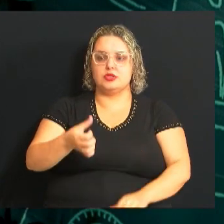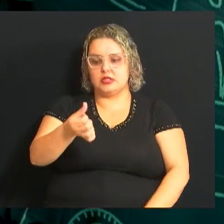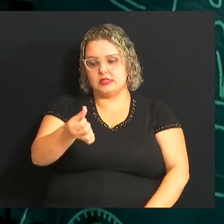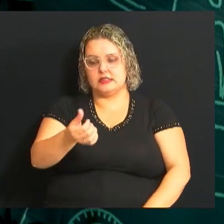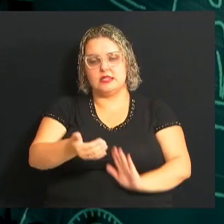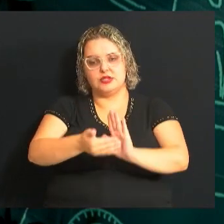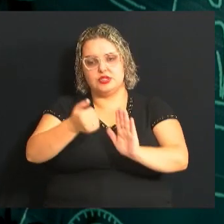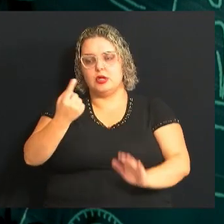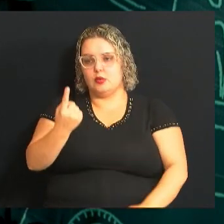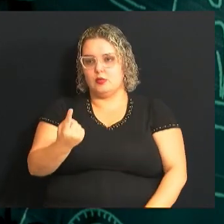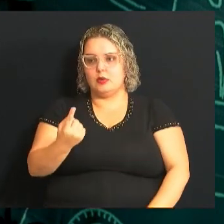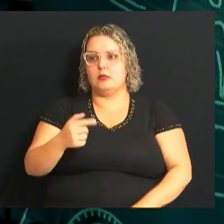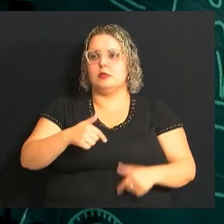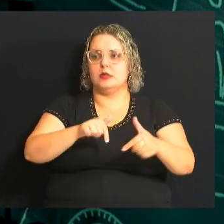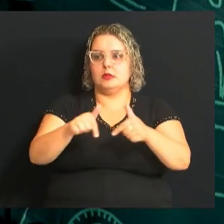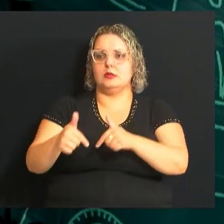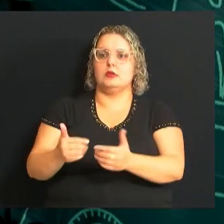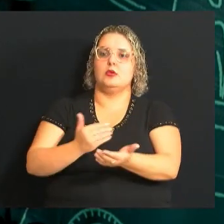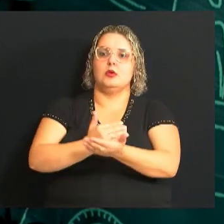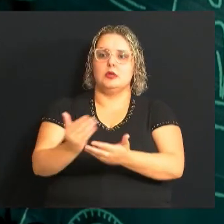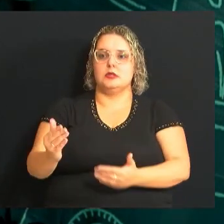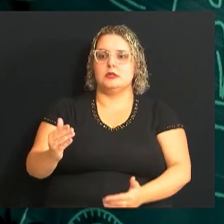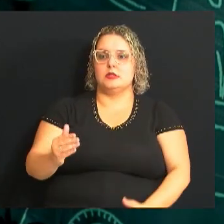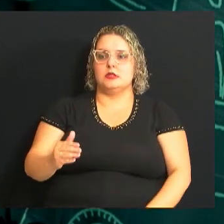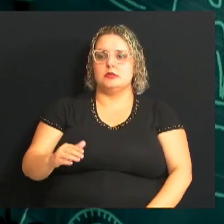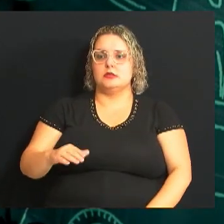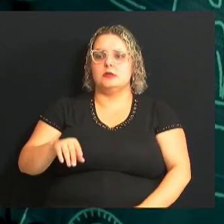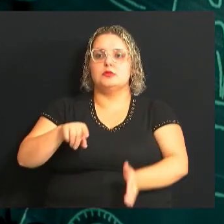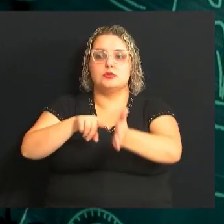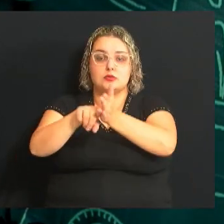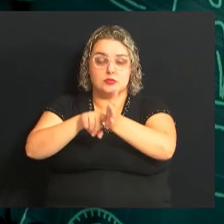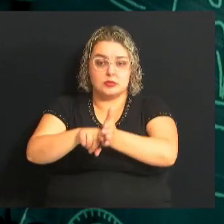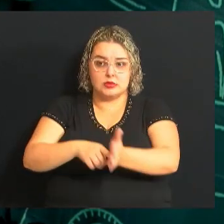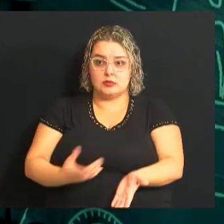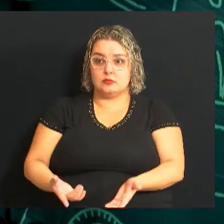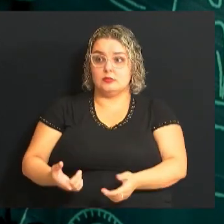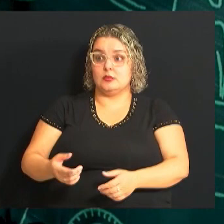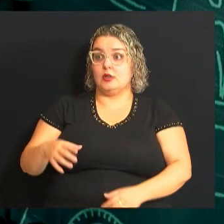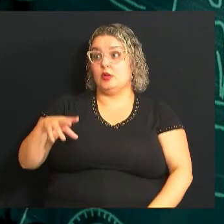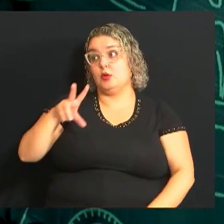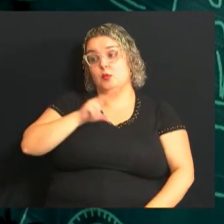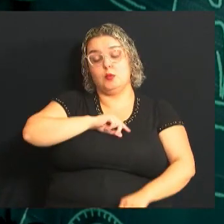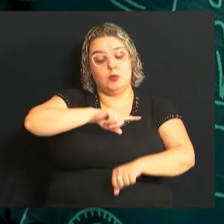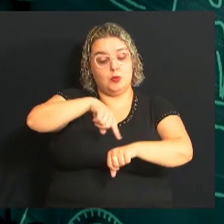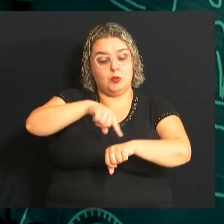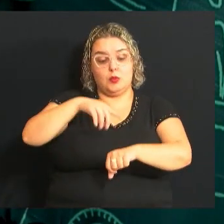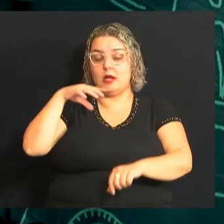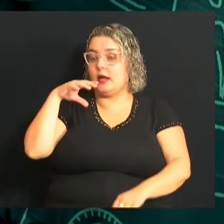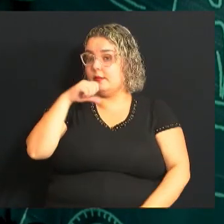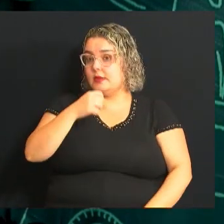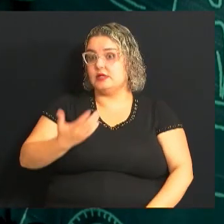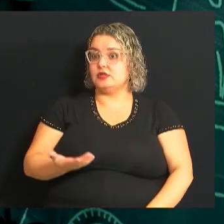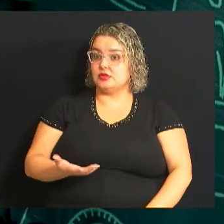para trabalhar com a iniciação científica. Bom, o tempo passou rapidinho aqui. Gostaria que a